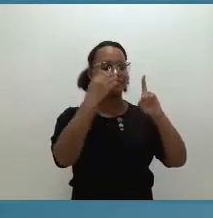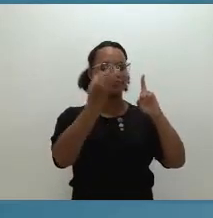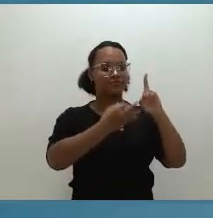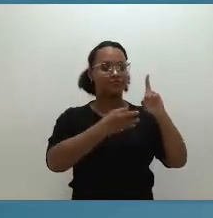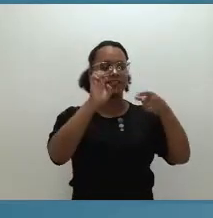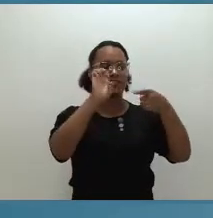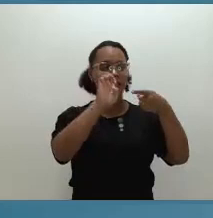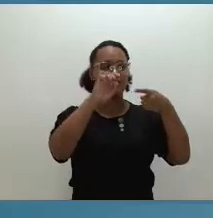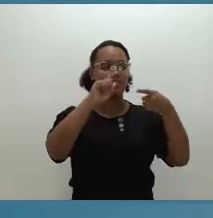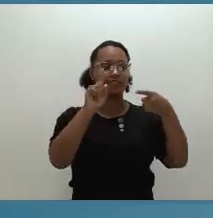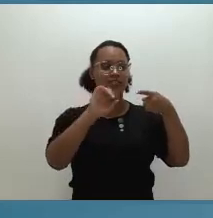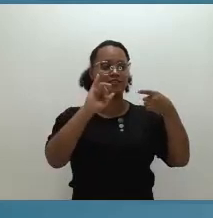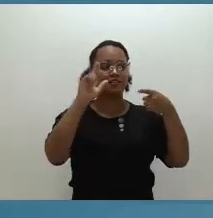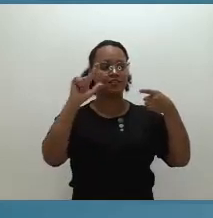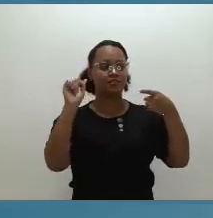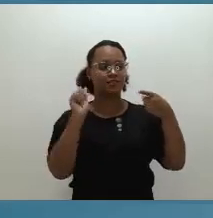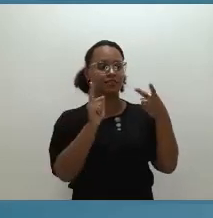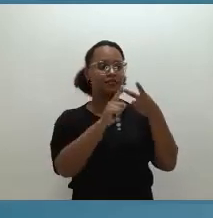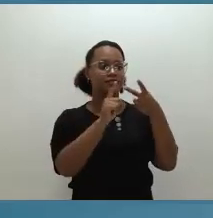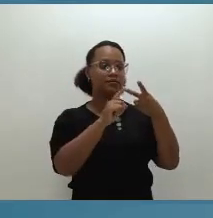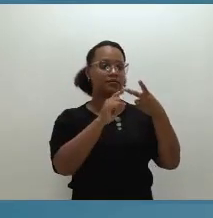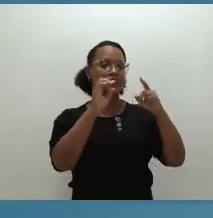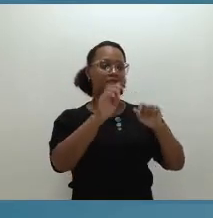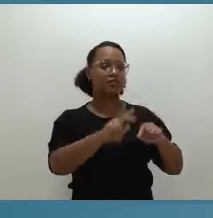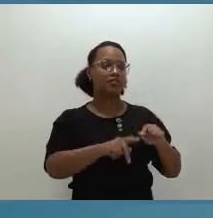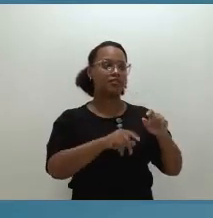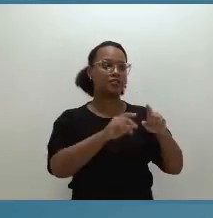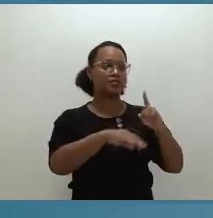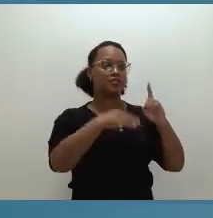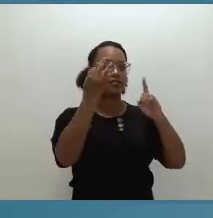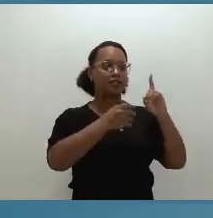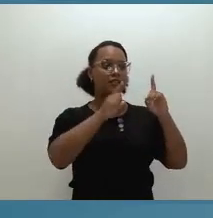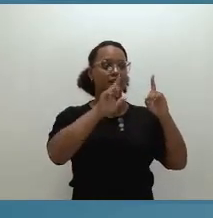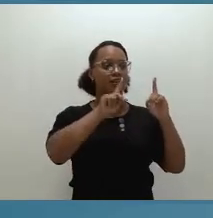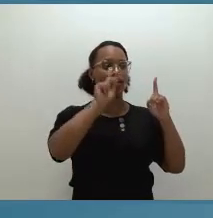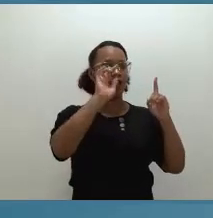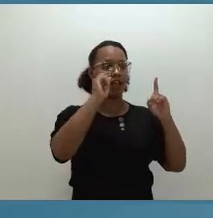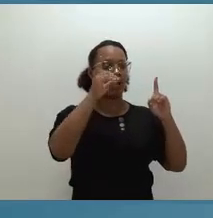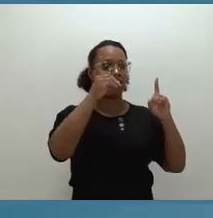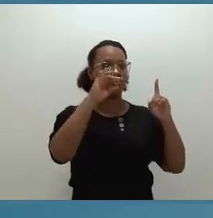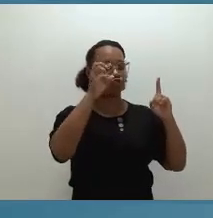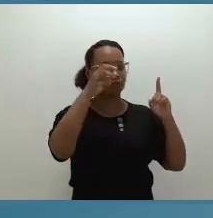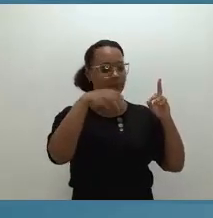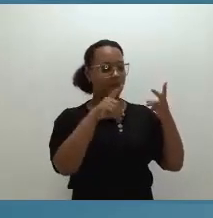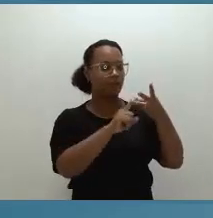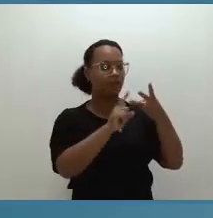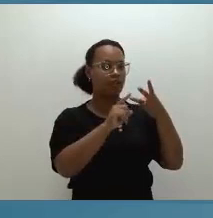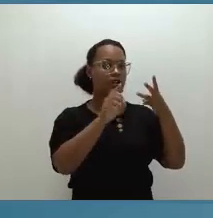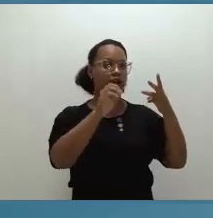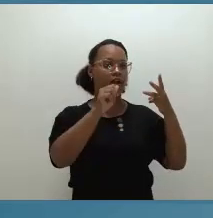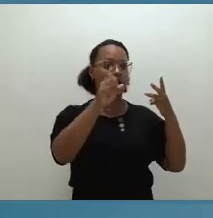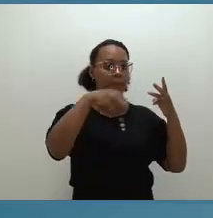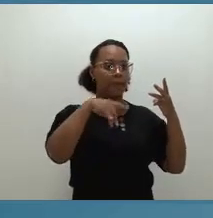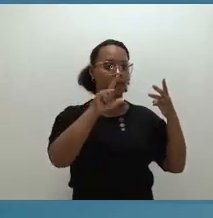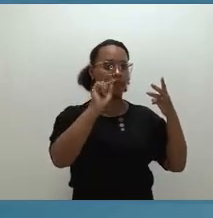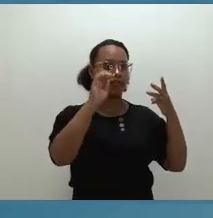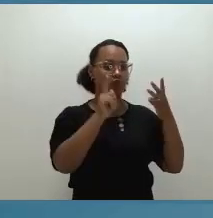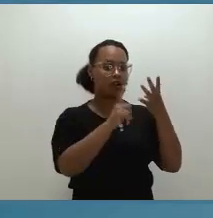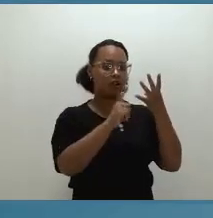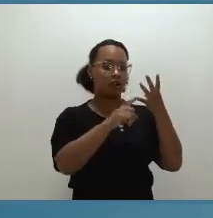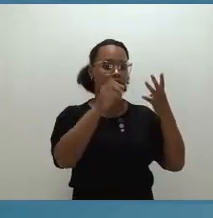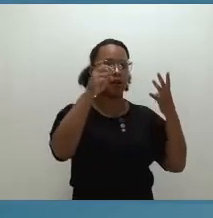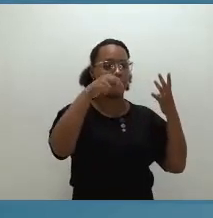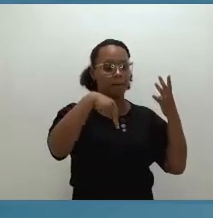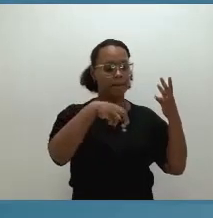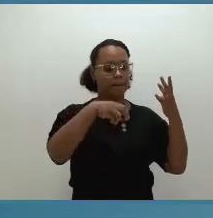Zilda, desembargadora Kétima, desembargadora Amilca, desembargadora Margui,